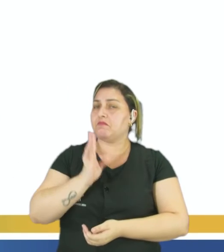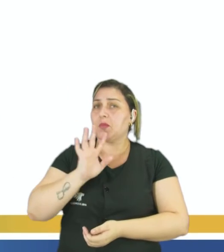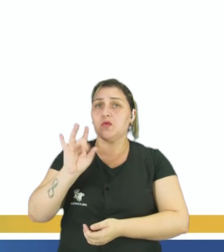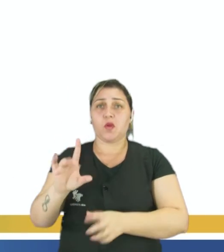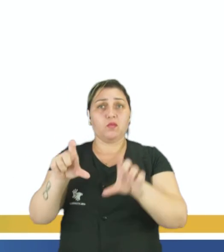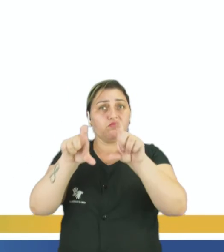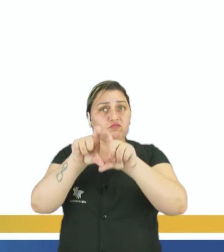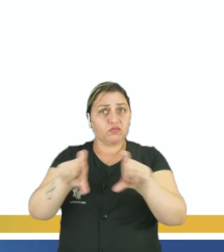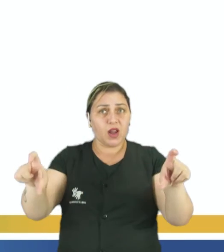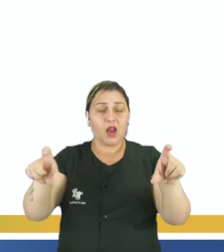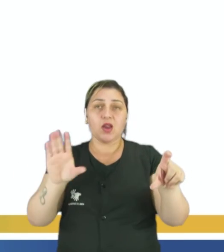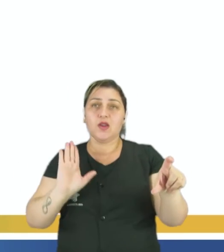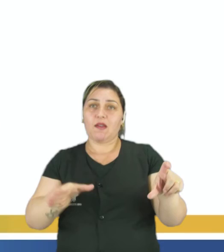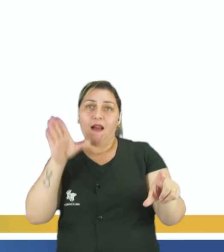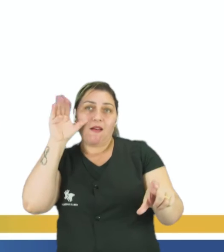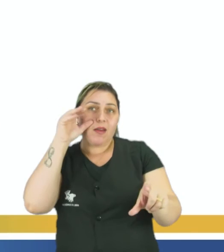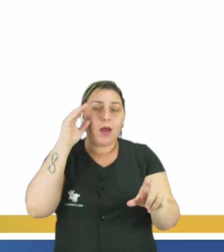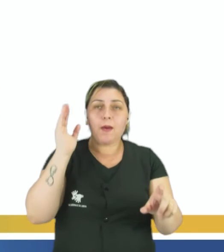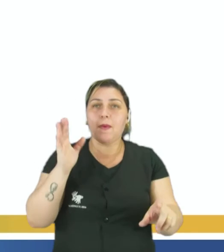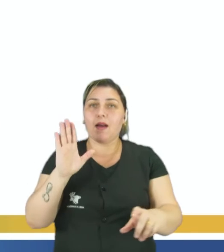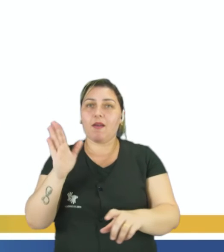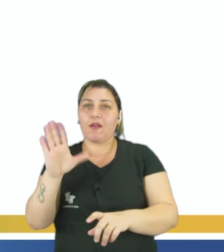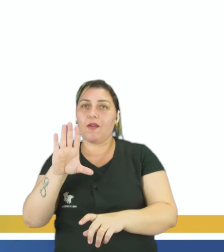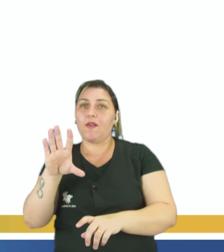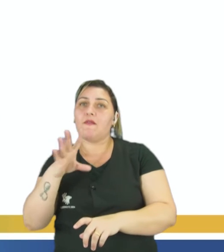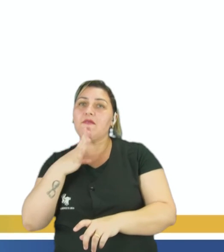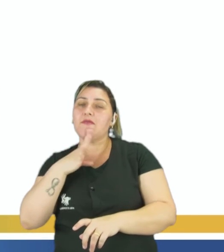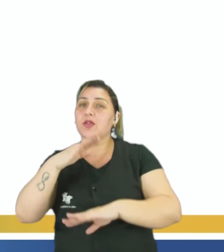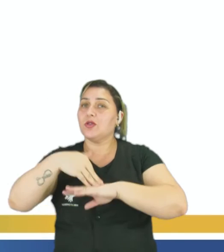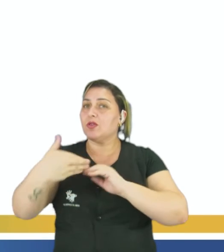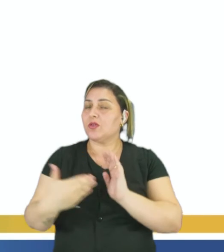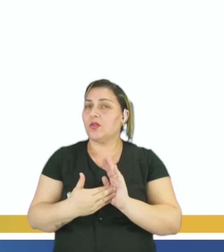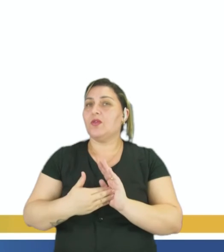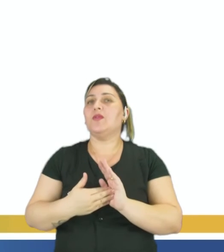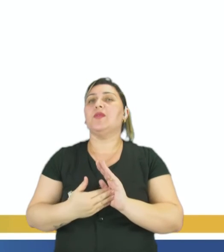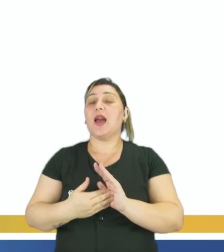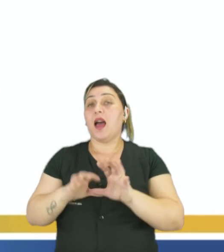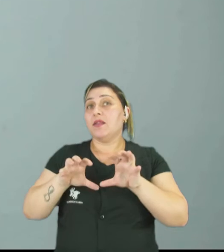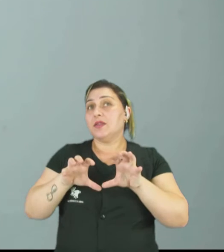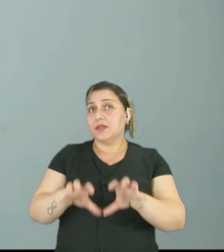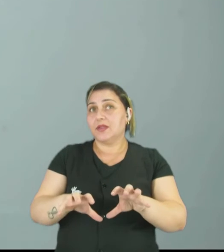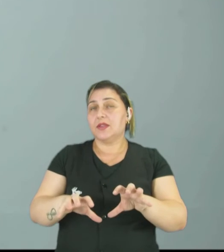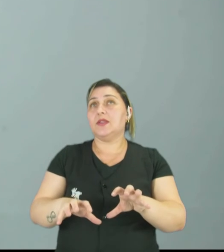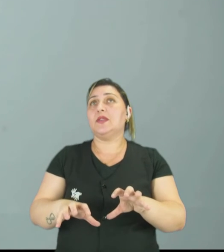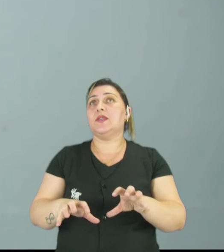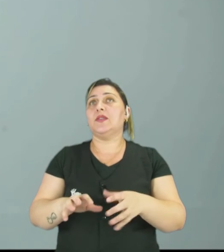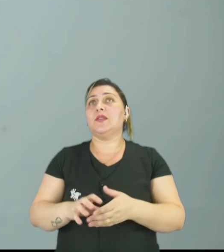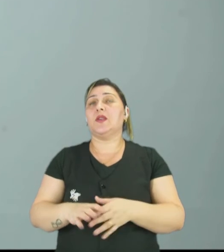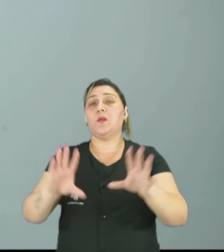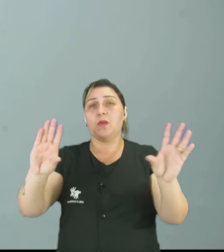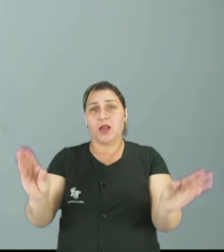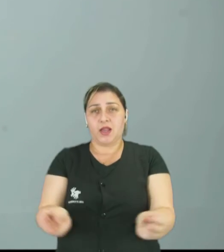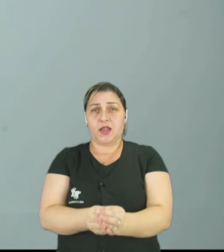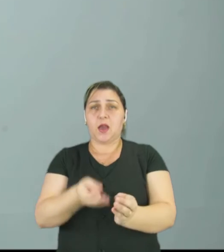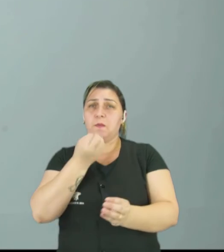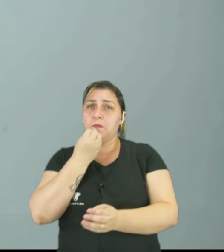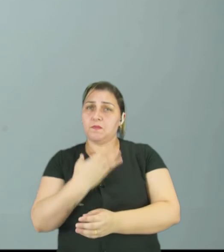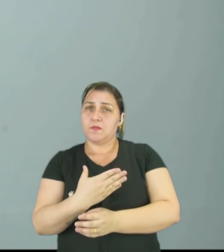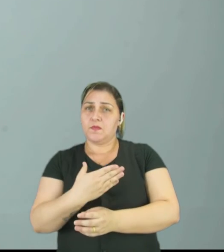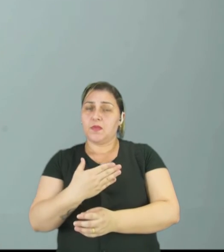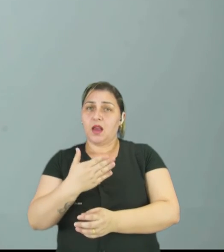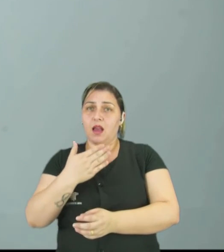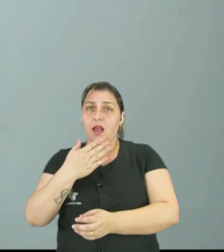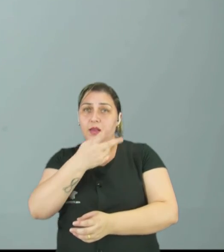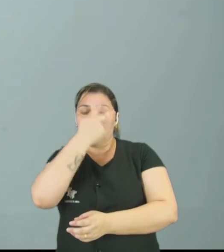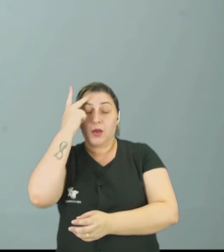apenas um trecho, eu fiquei já curiosa para conhecê-la total. Tá? Então, assim é quando uma resenha bem feita desperta